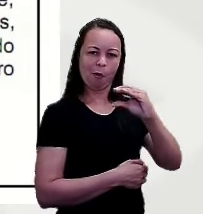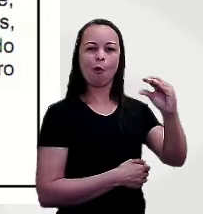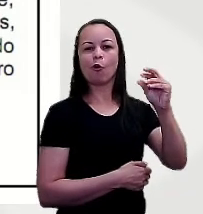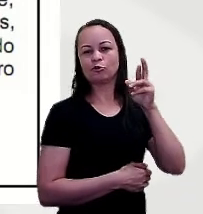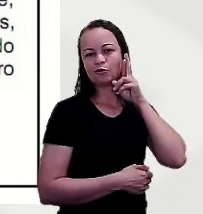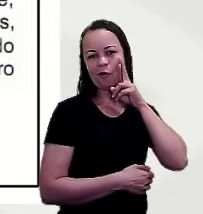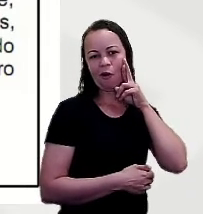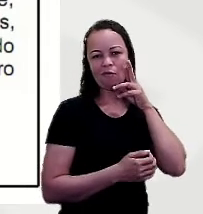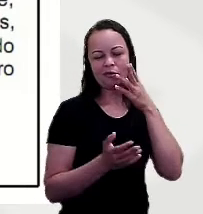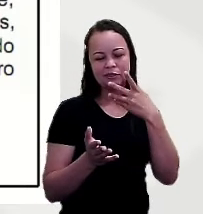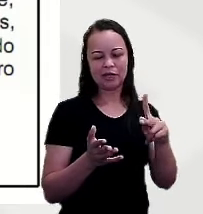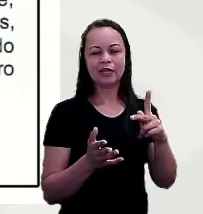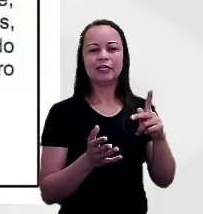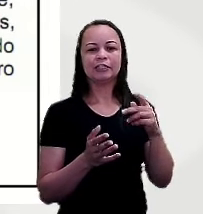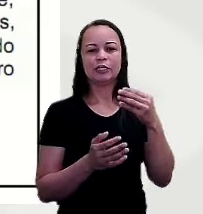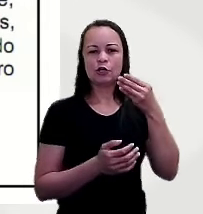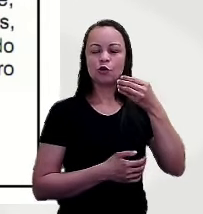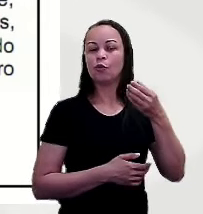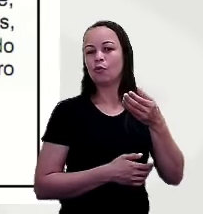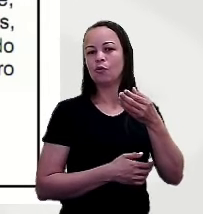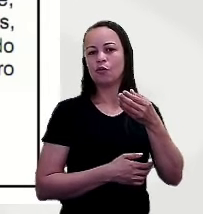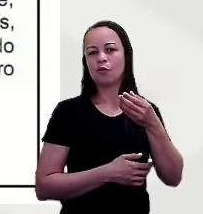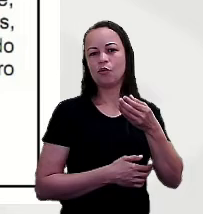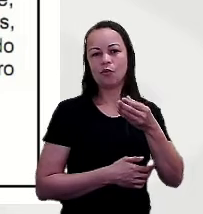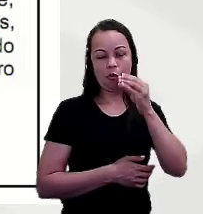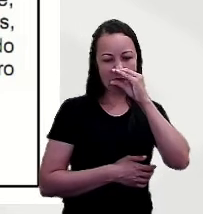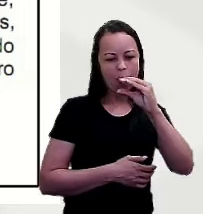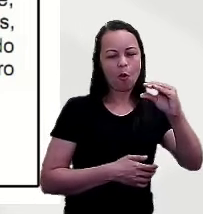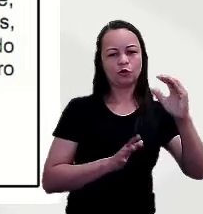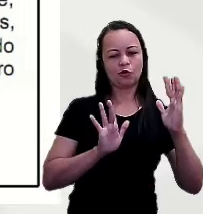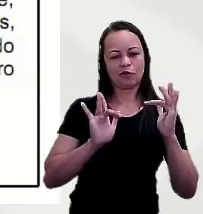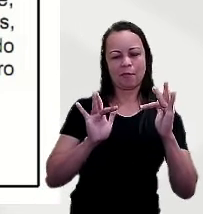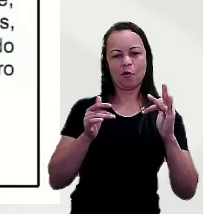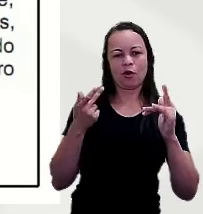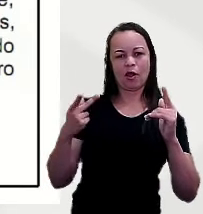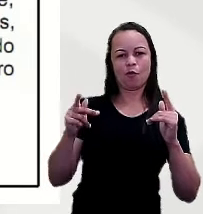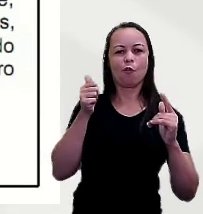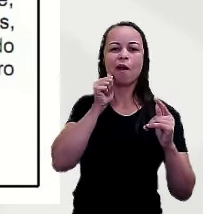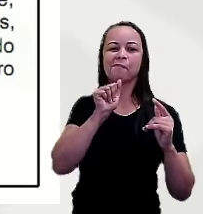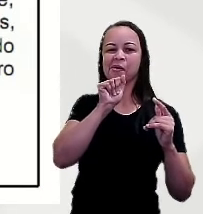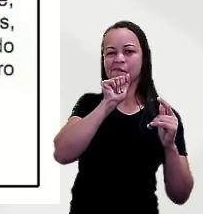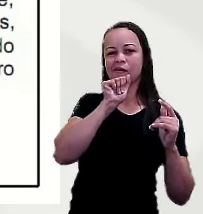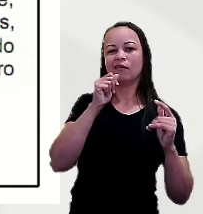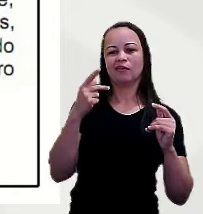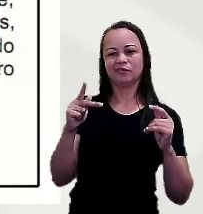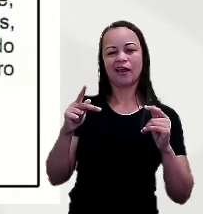mãe dela e ela teve essa filha com o boto, tá? É uma lenda que foi